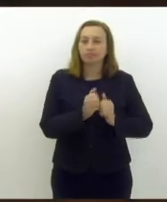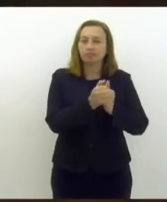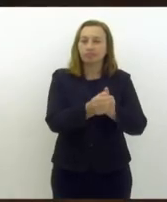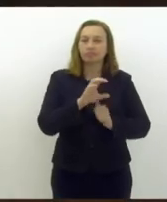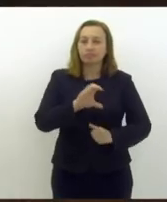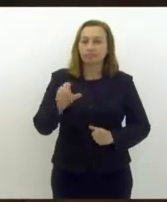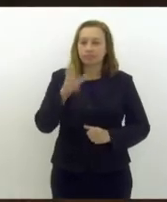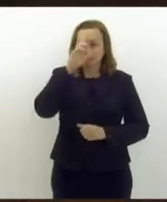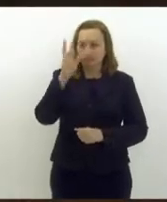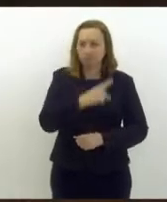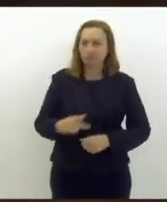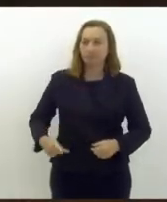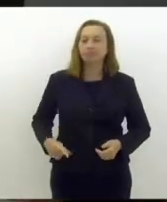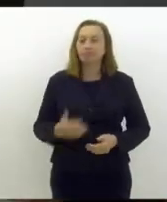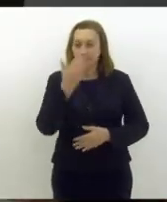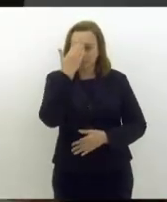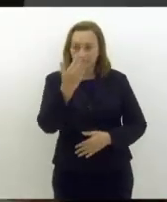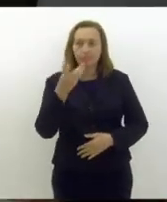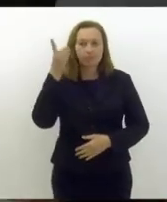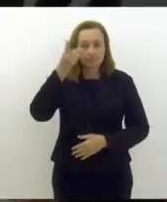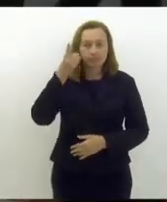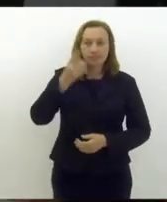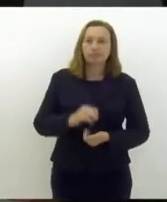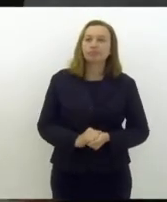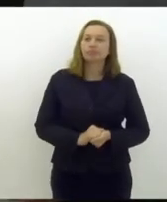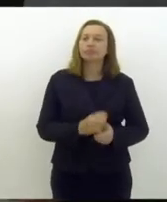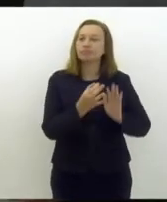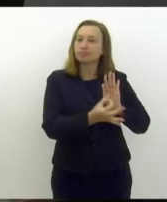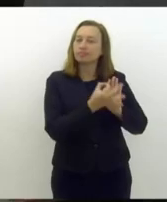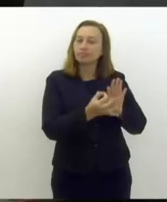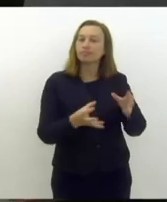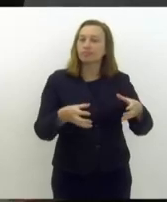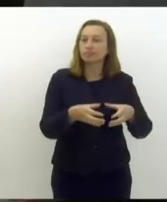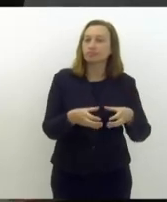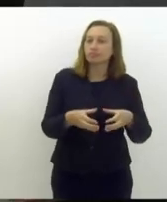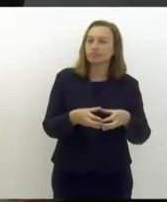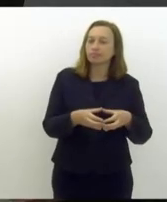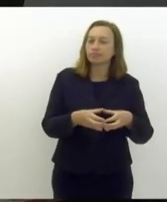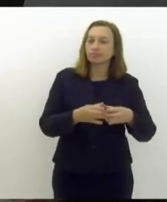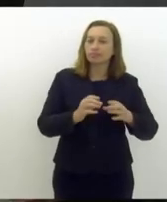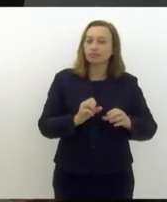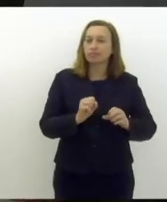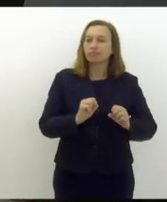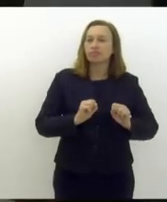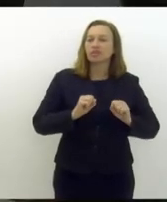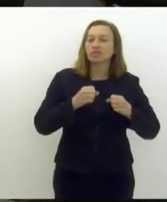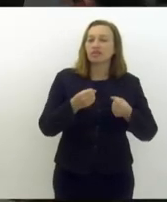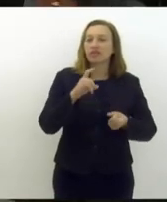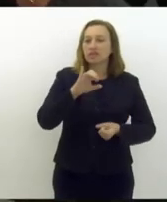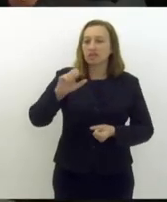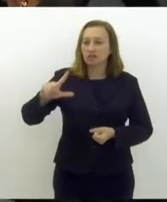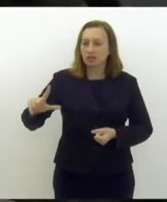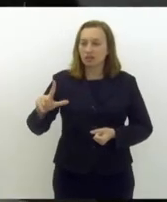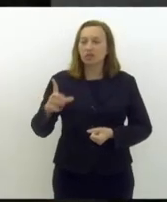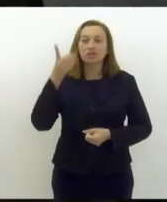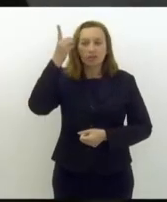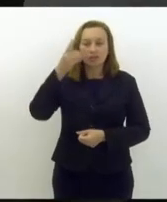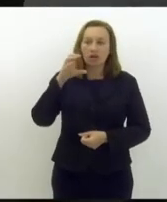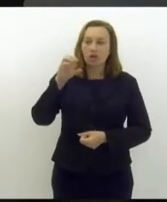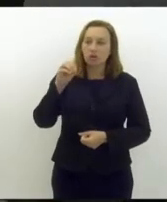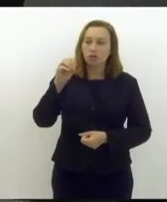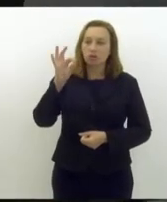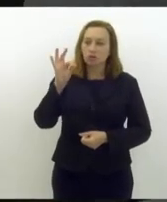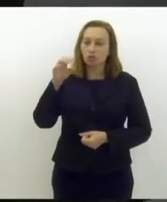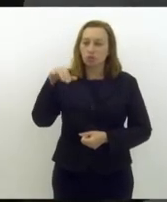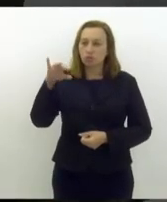acompanhado Presidente Obrigado deputada para emitir parecer pela comissão de Defesa Civil Deputado Otoni de Paula